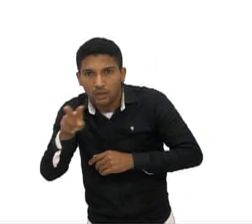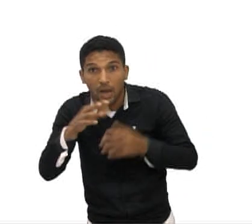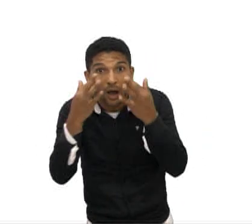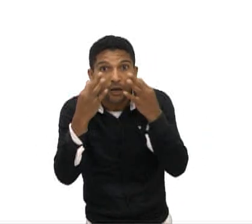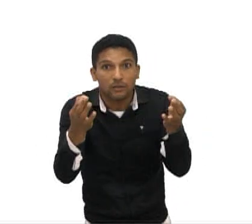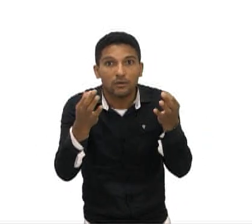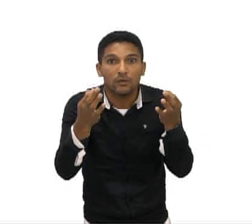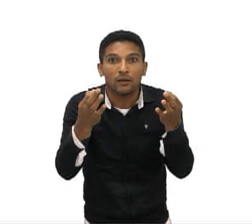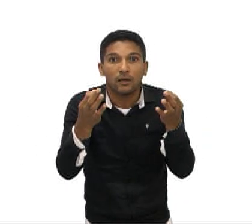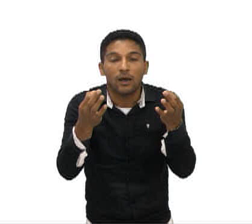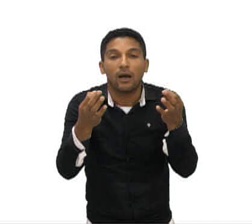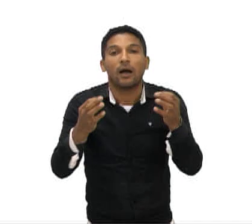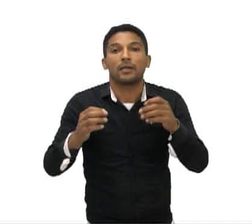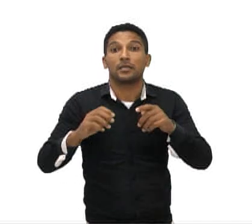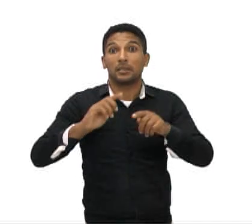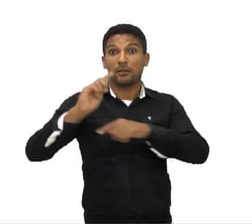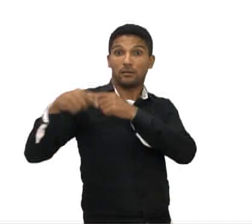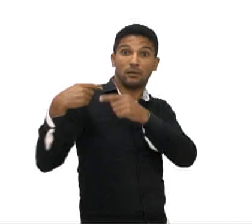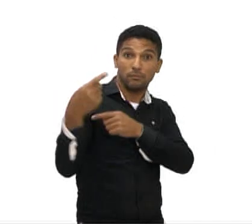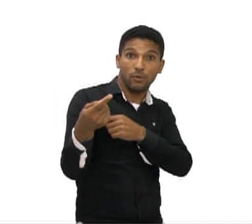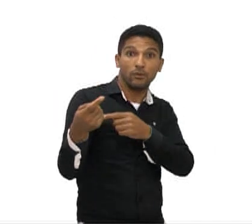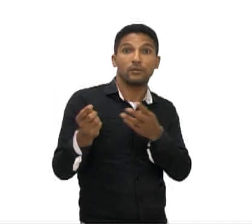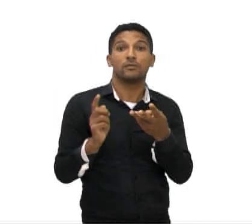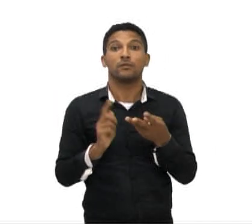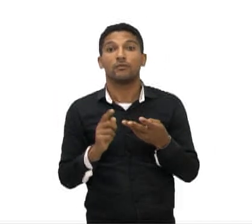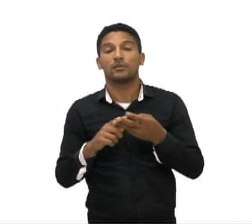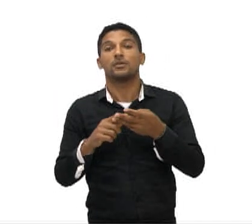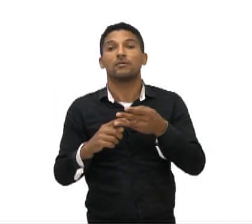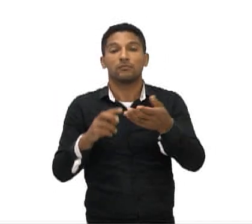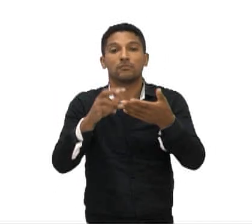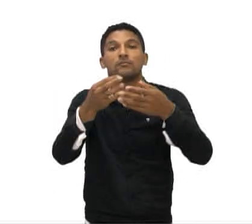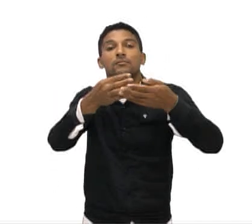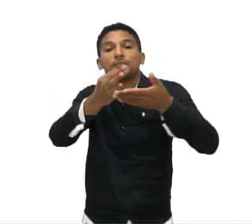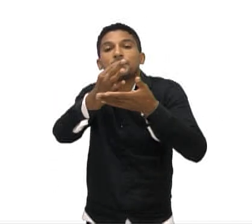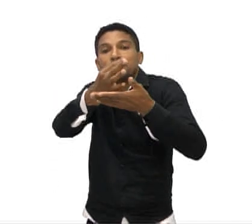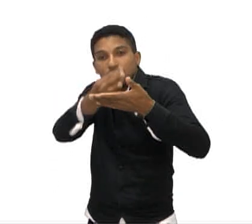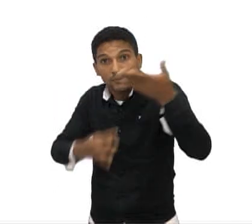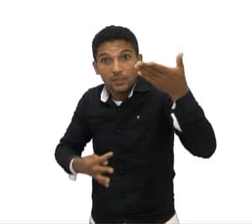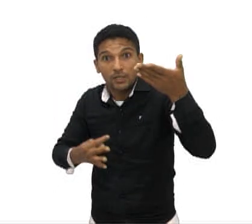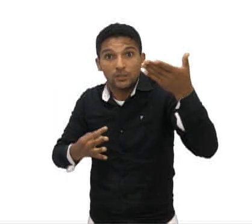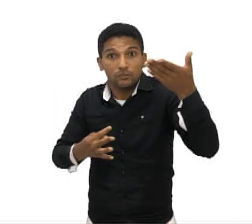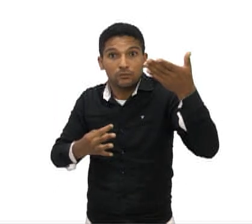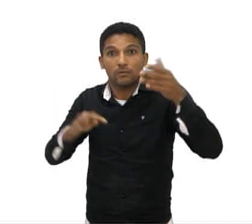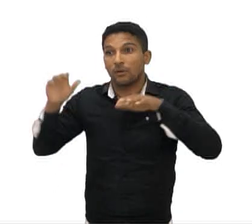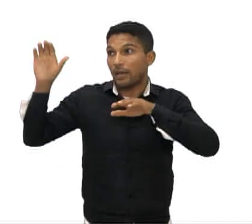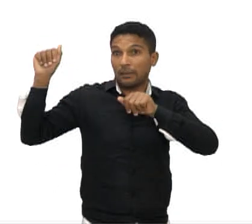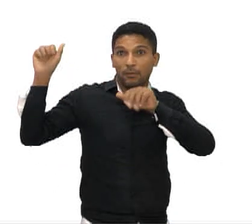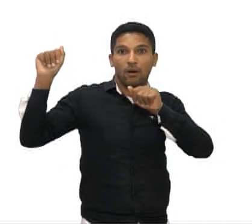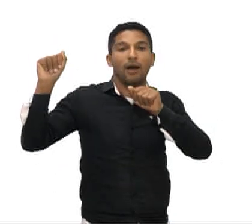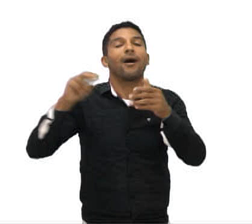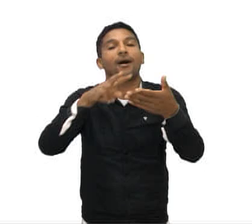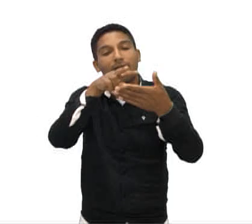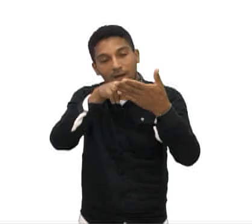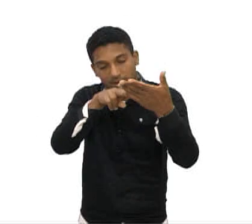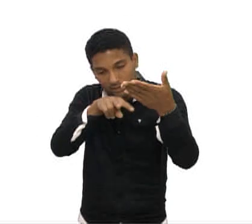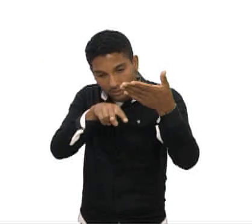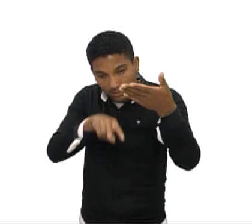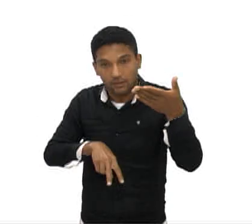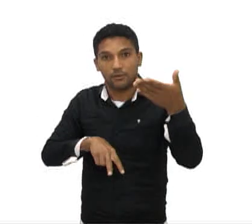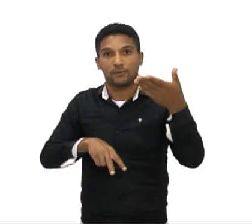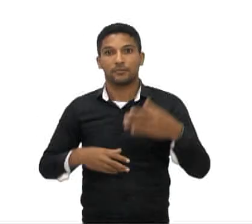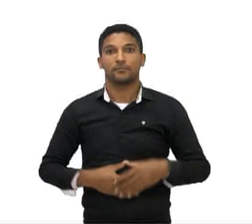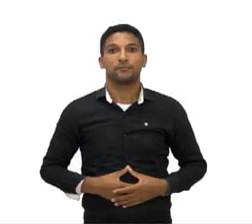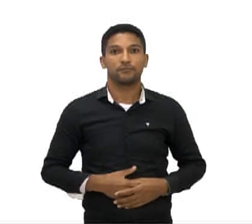Pega um marca-texto, um lápis e vai lá marcando o texto. Depois, é só